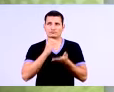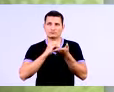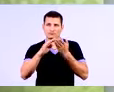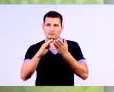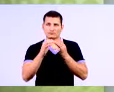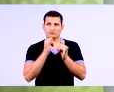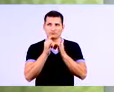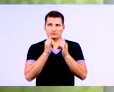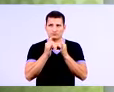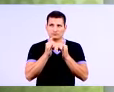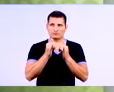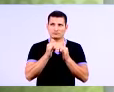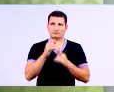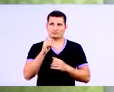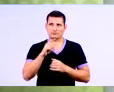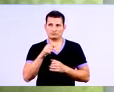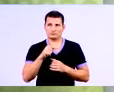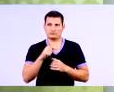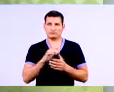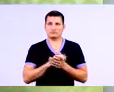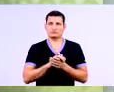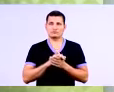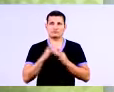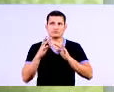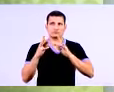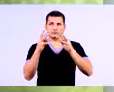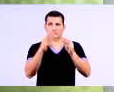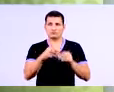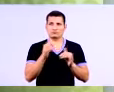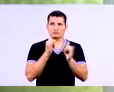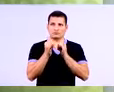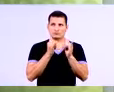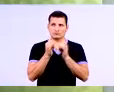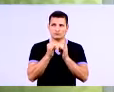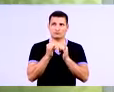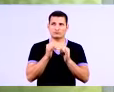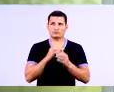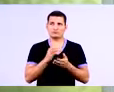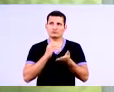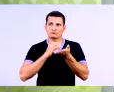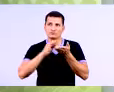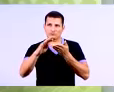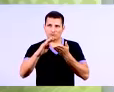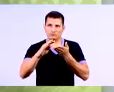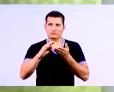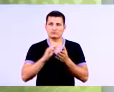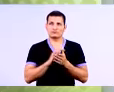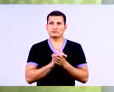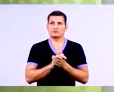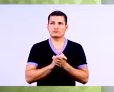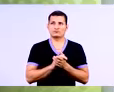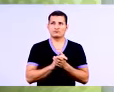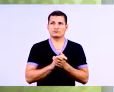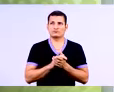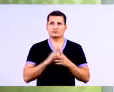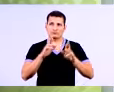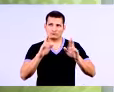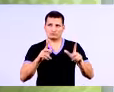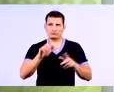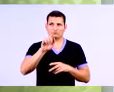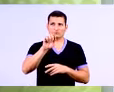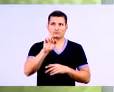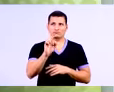Stream é, na realidade, um empacotamento das informações que são enviadas de um modelo diferente do